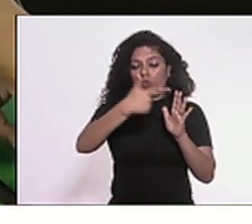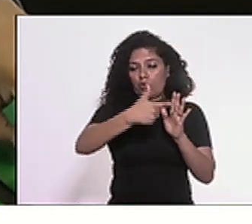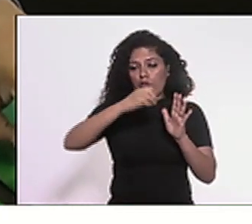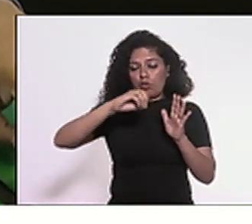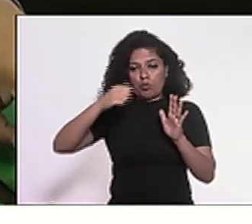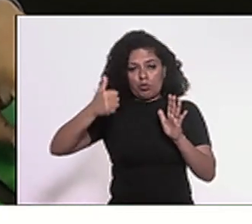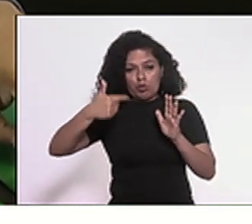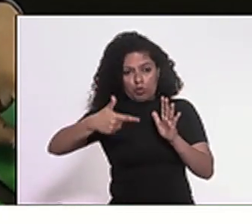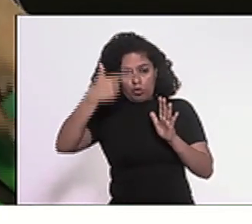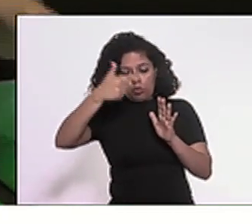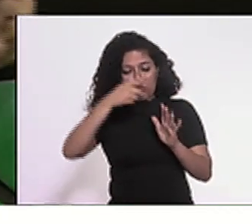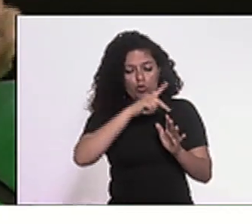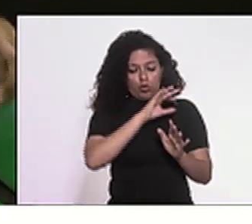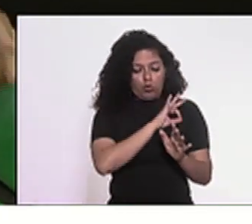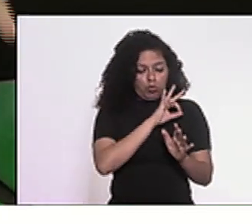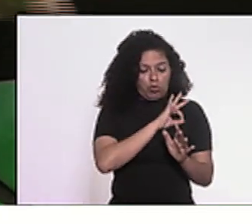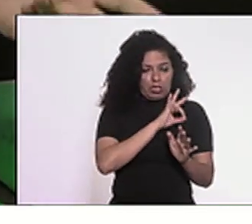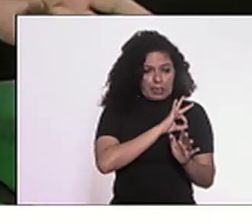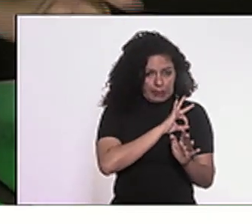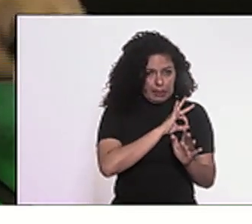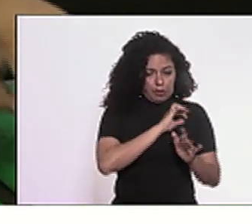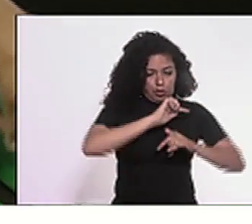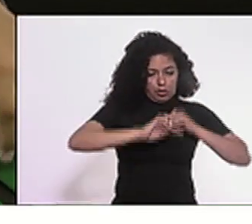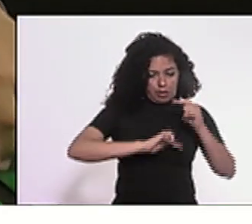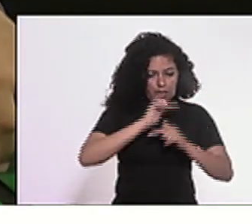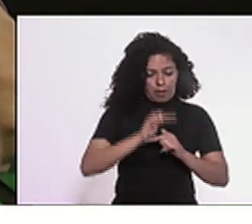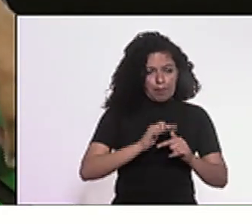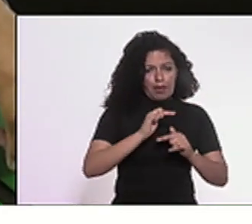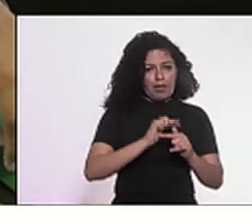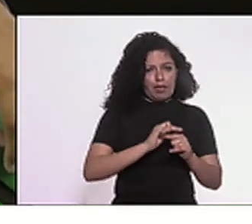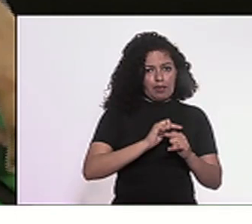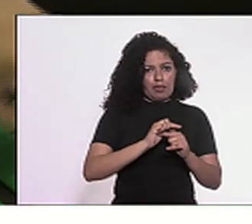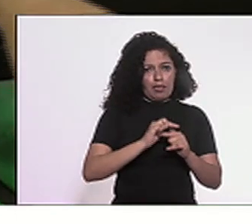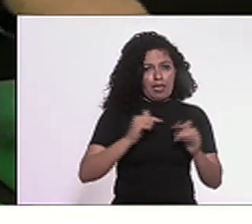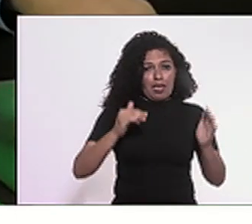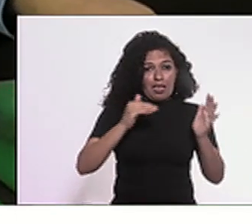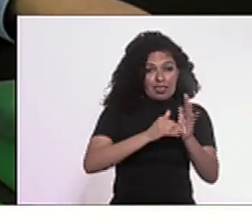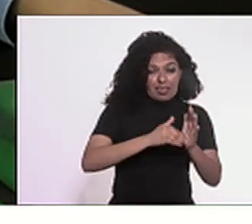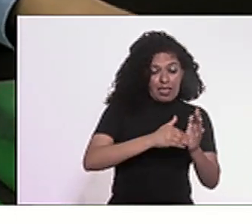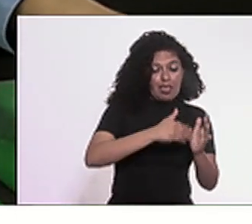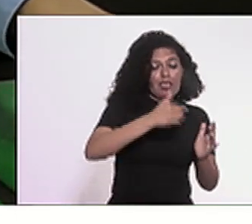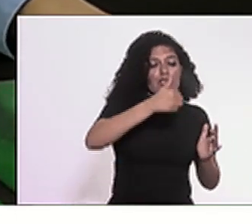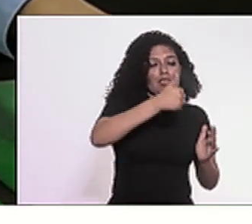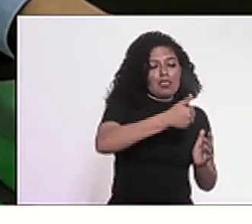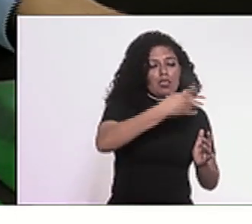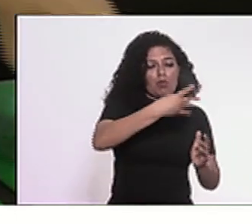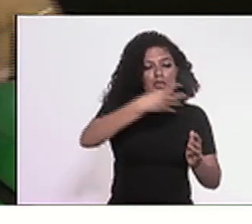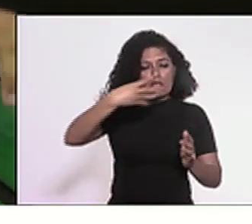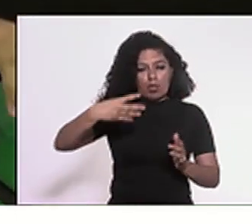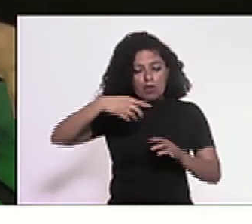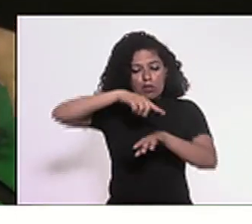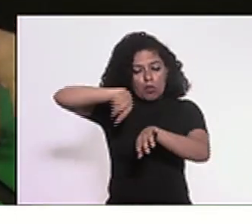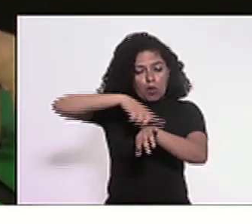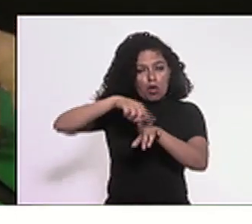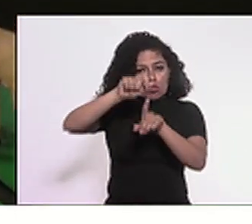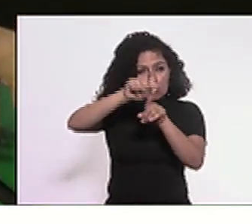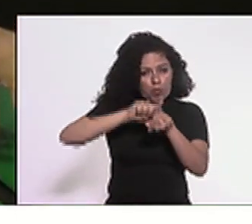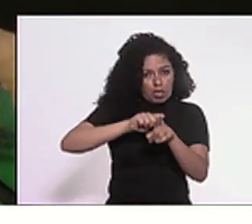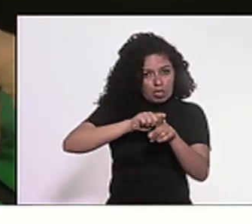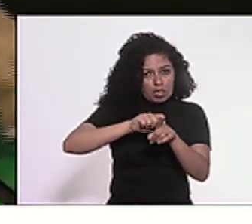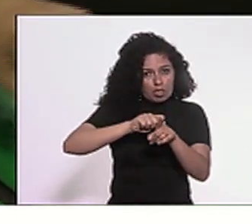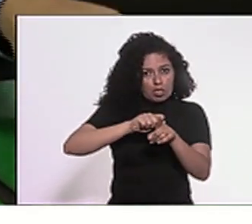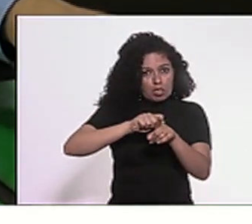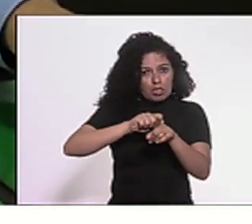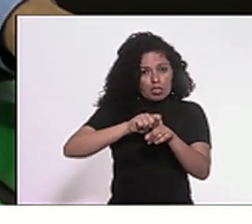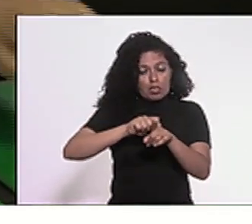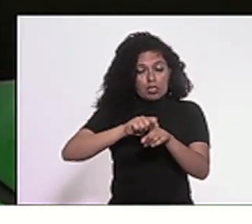os policiais militares que trabalham em regime de escala deveriam trabalhar até 144 horas mensais e o expediente até